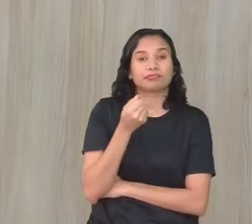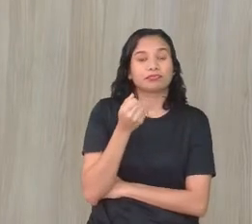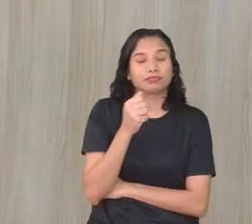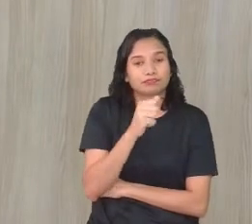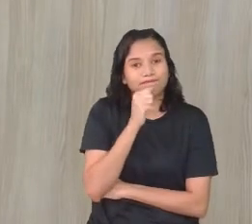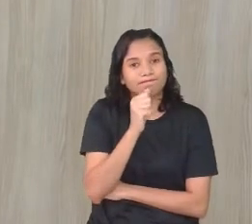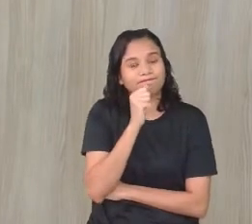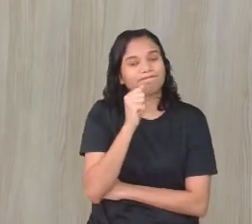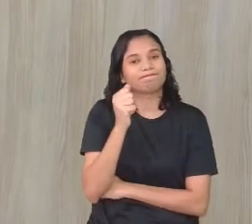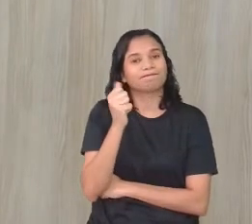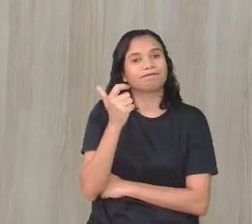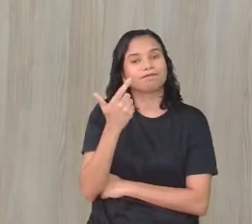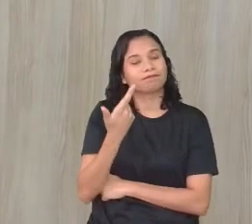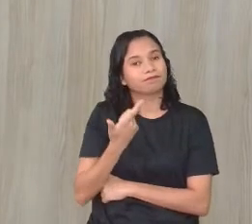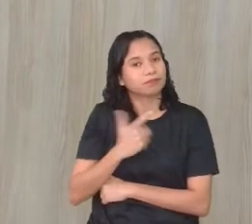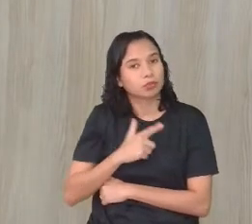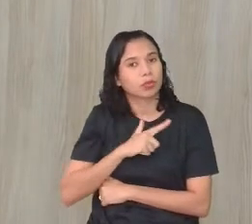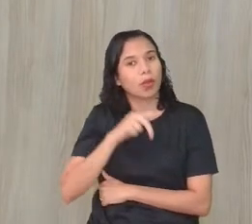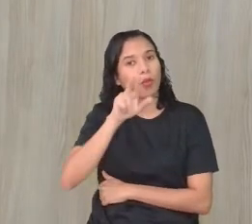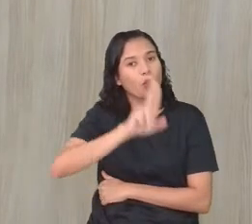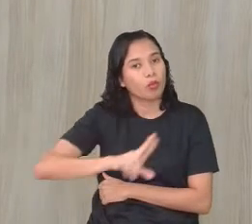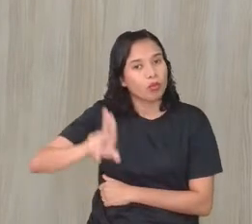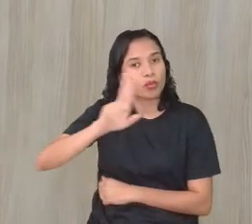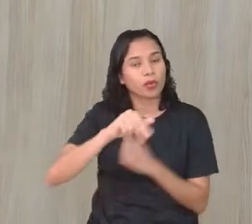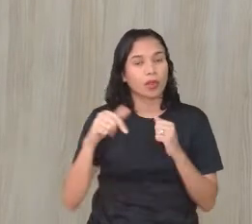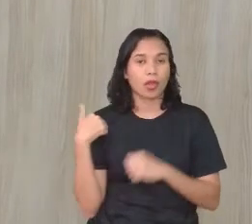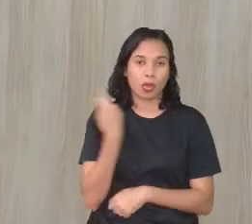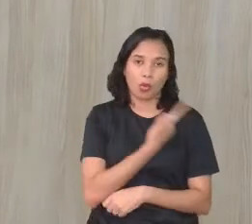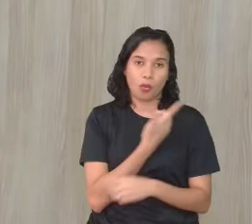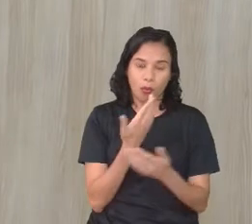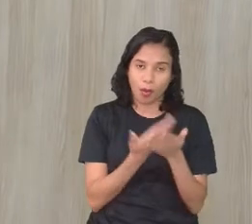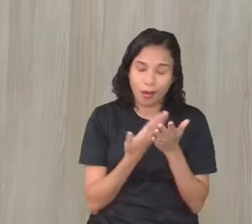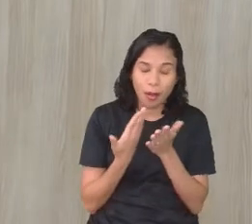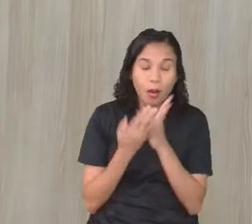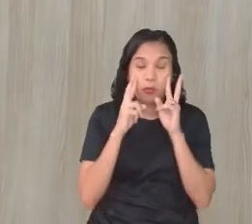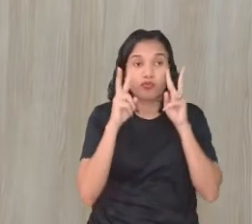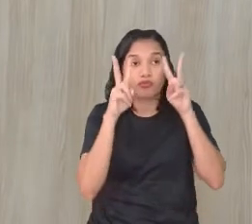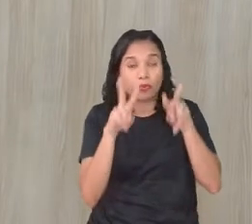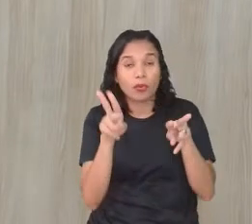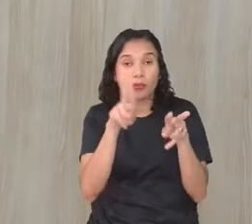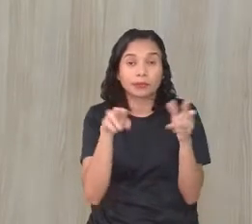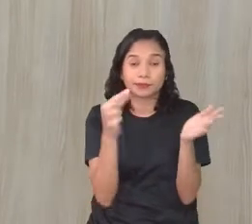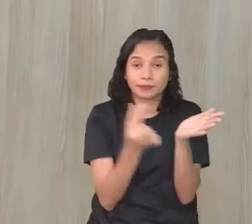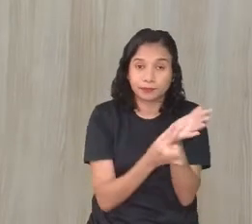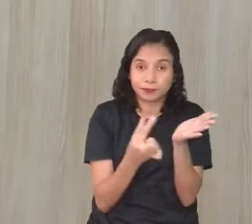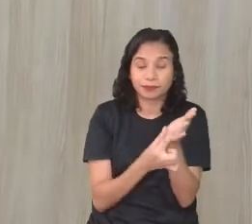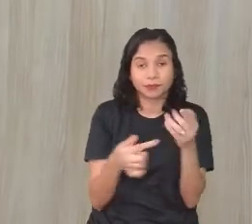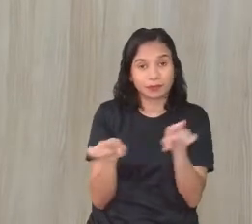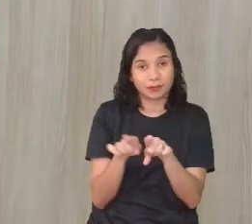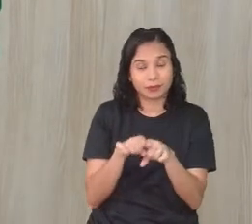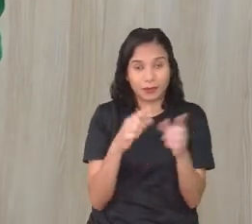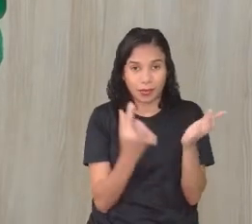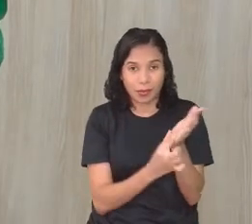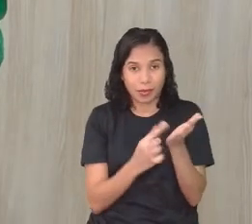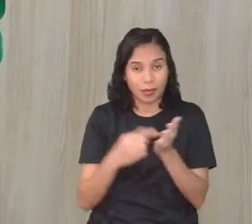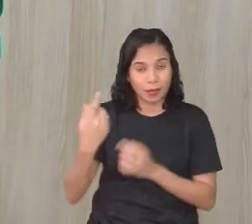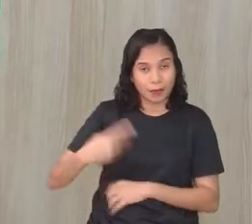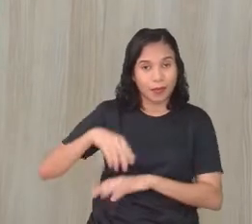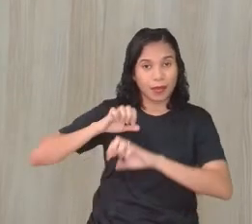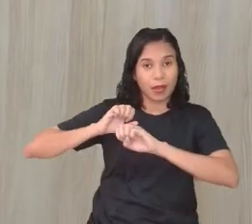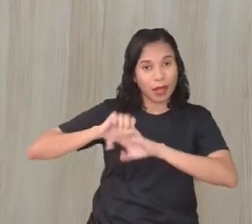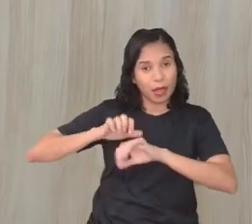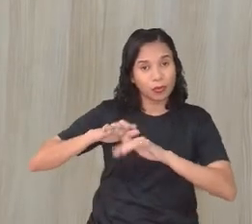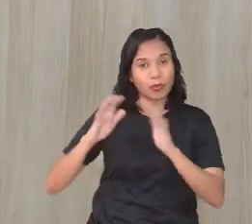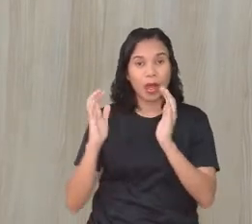ainda não estão acessando, não é, as nossas aulas no aplicativo. Temos o aplicativo Educa Recife,